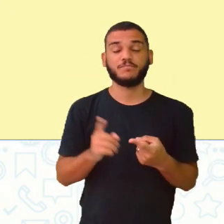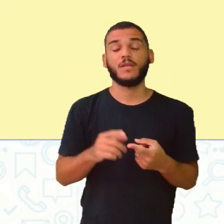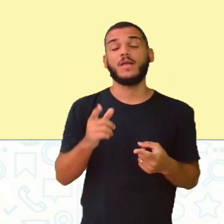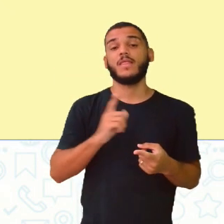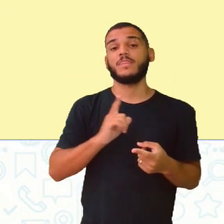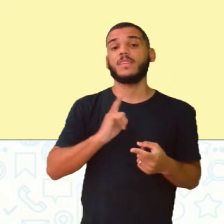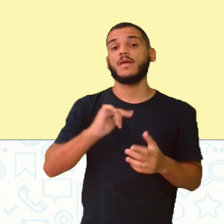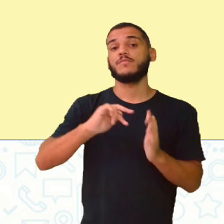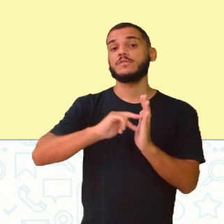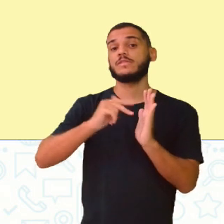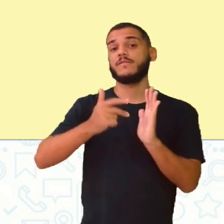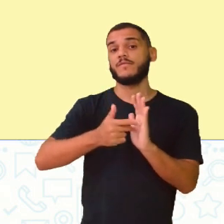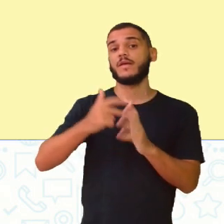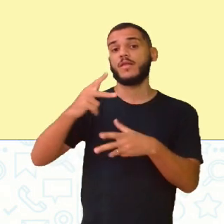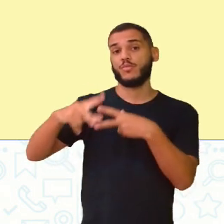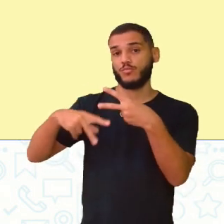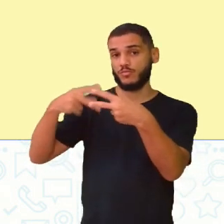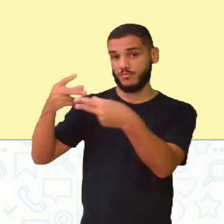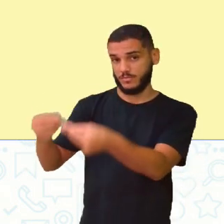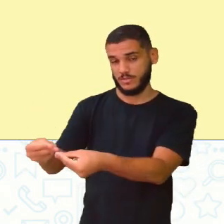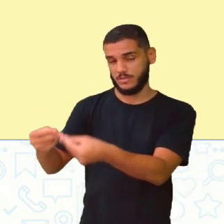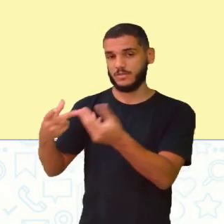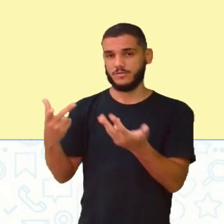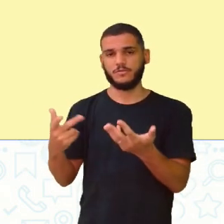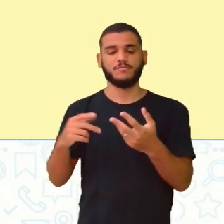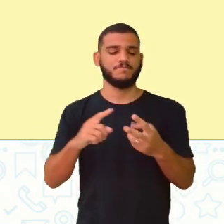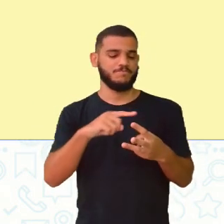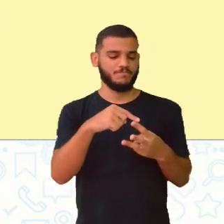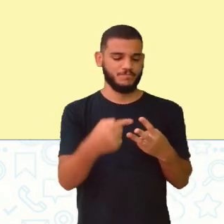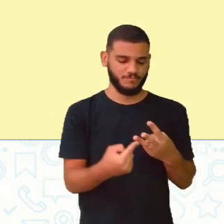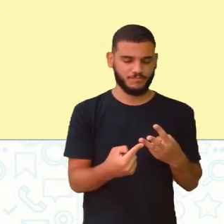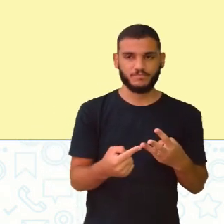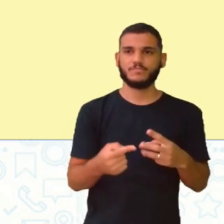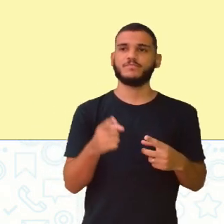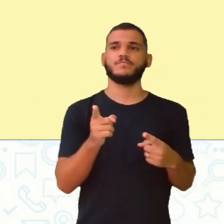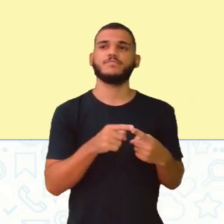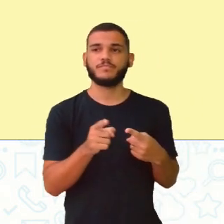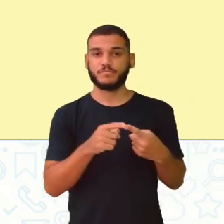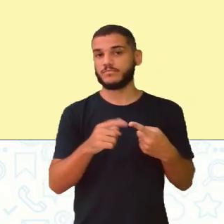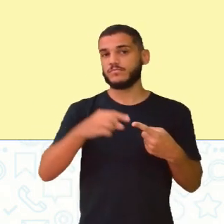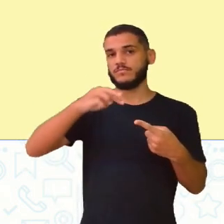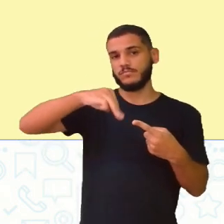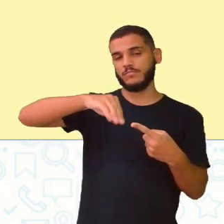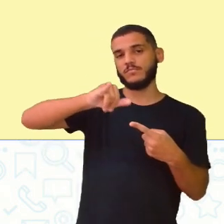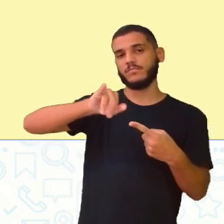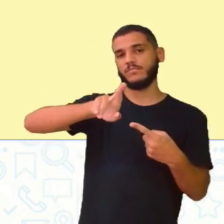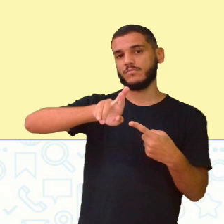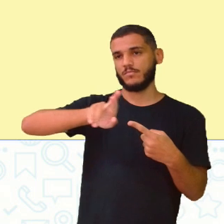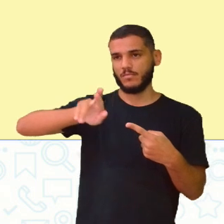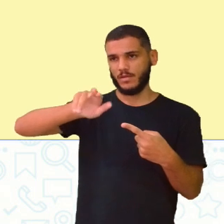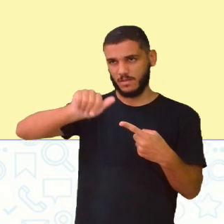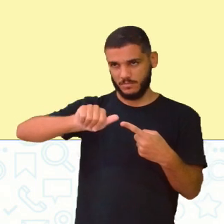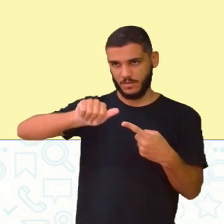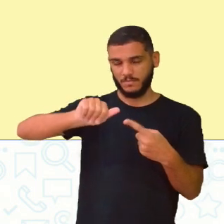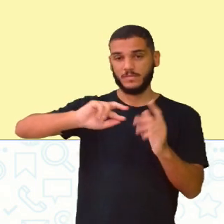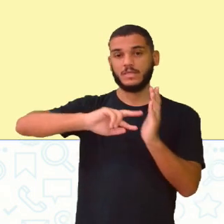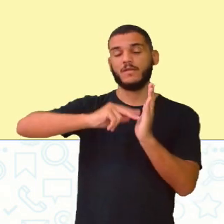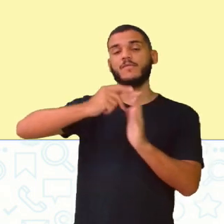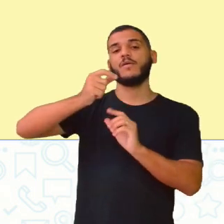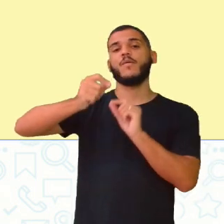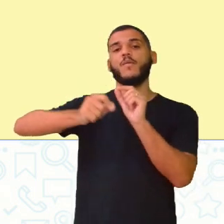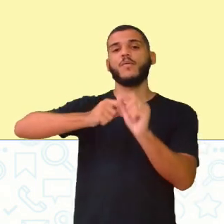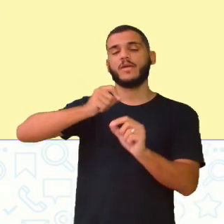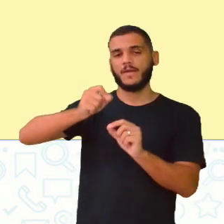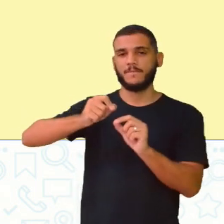não é? Destes elementos, desses presentes, não é? A mirra, um composto usado no